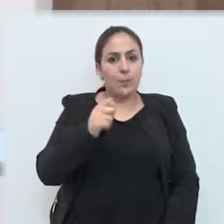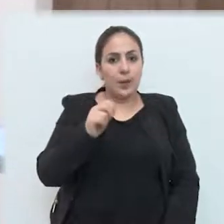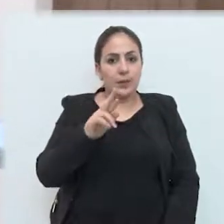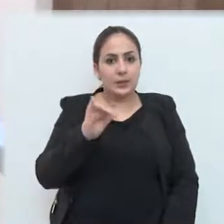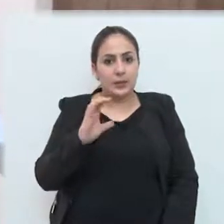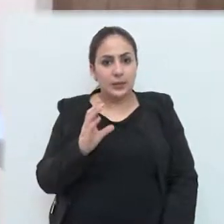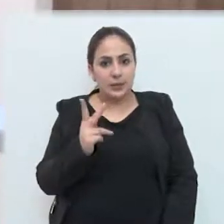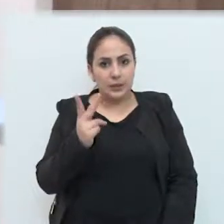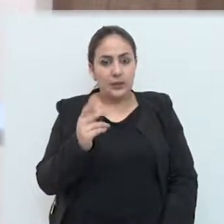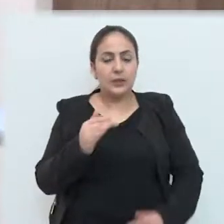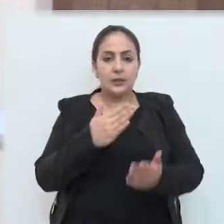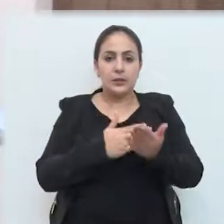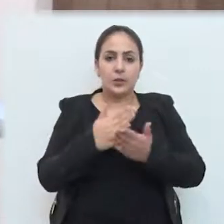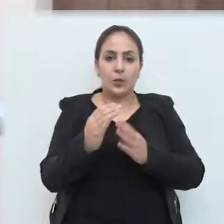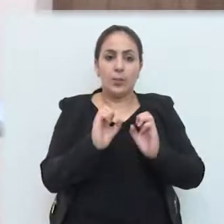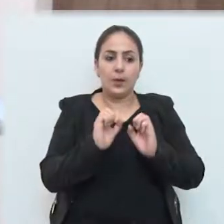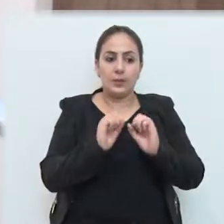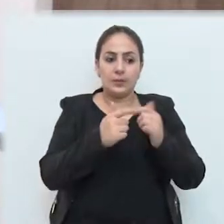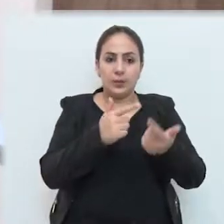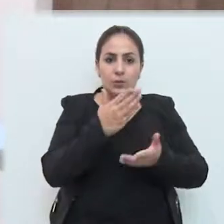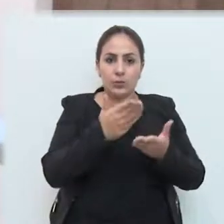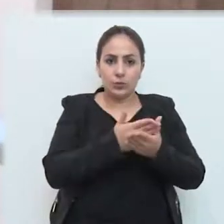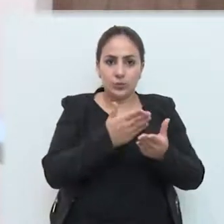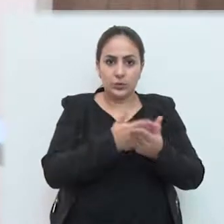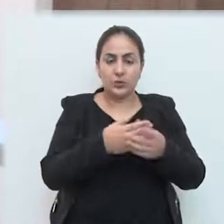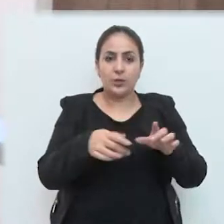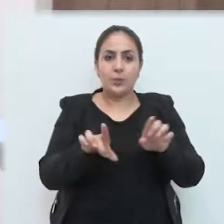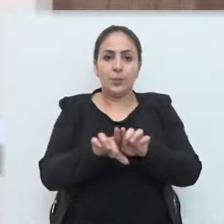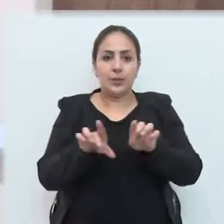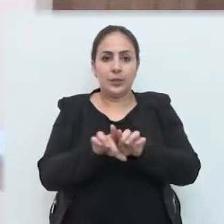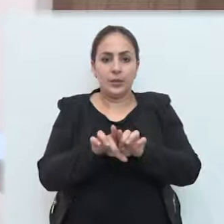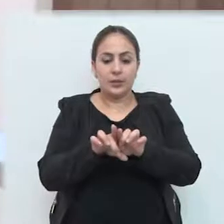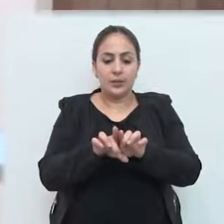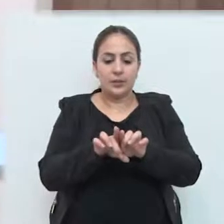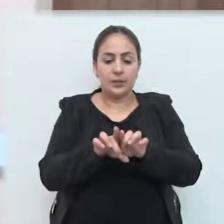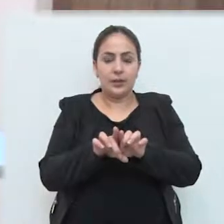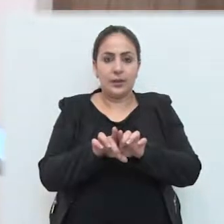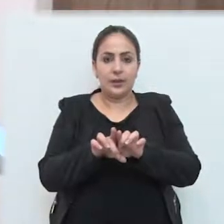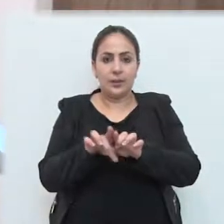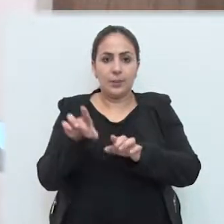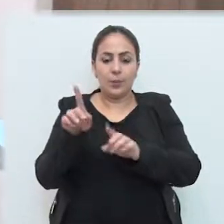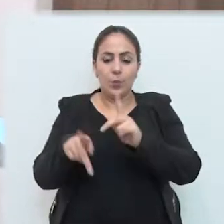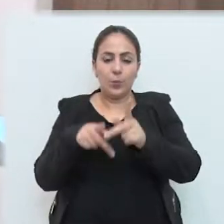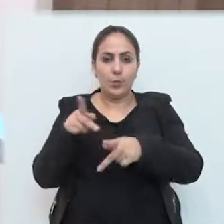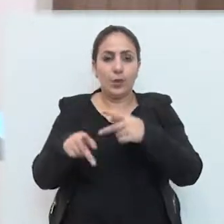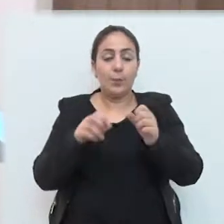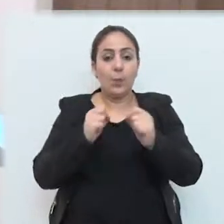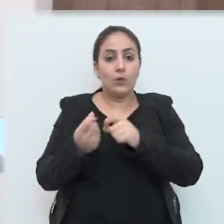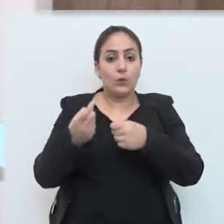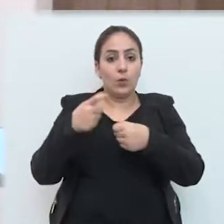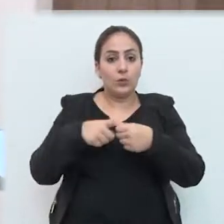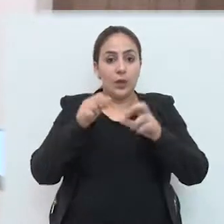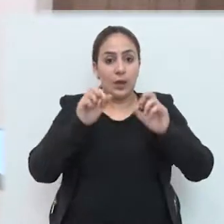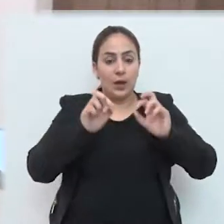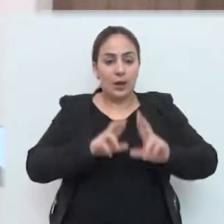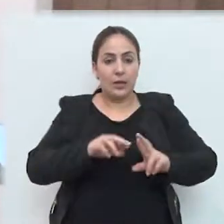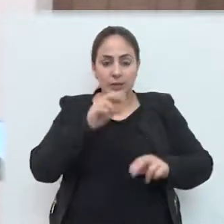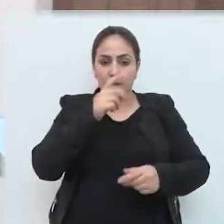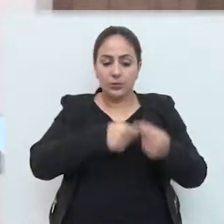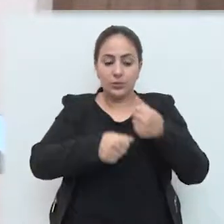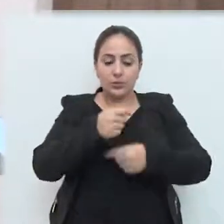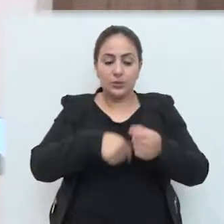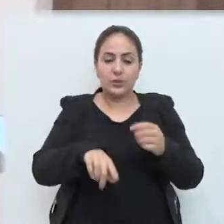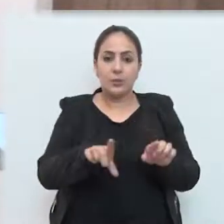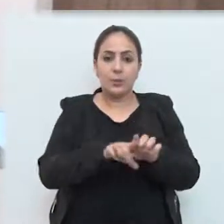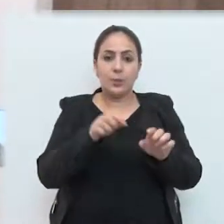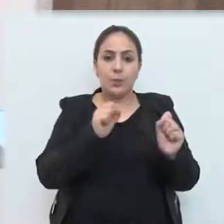ingressar com uma ação judicial, uma ação popular, pedindo para que o município reverta a área, mesmo que administrativamente, o que já pode fazer, inclusive nessa semana,